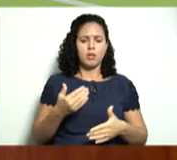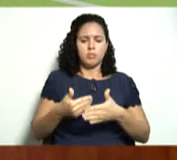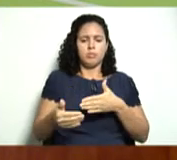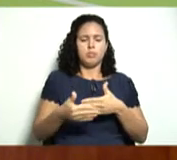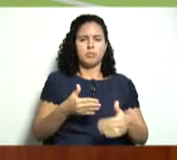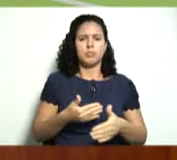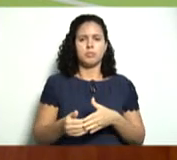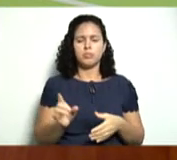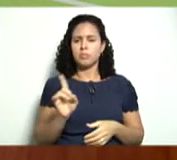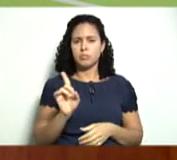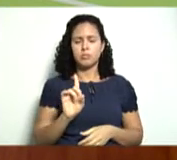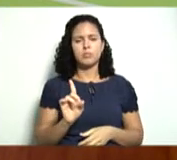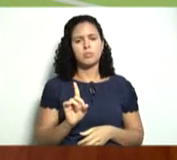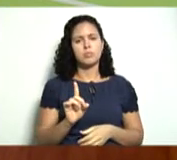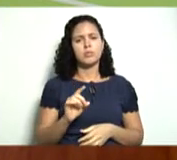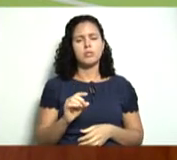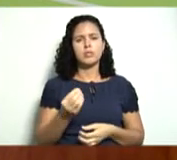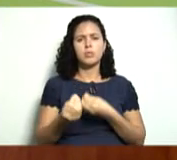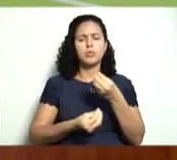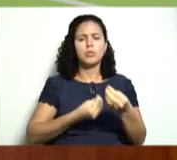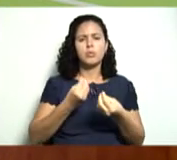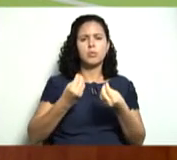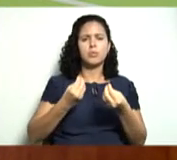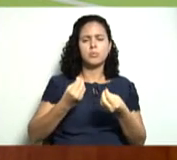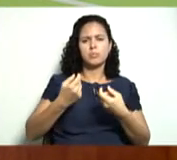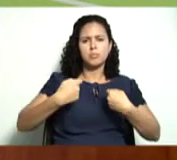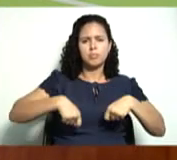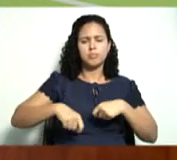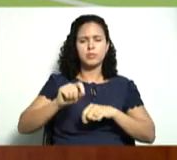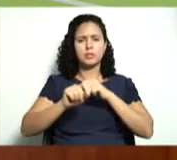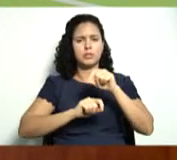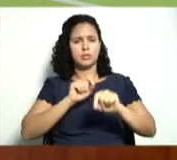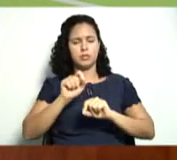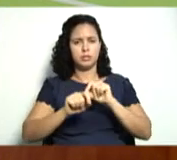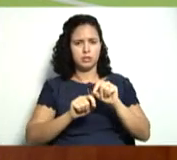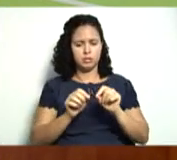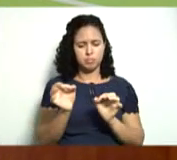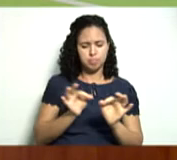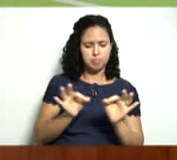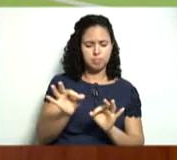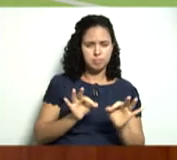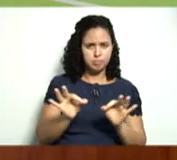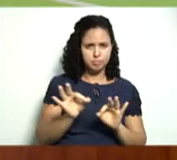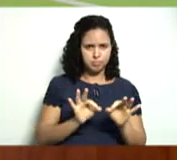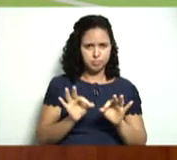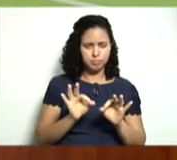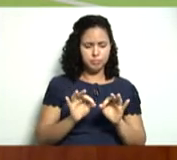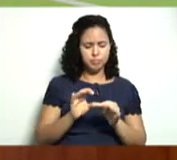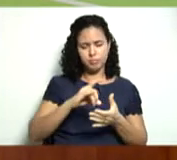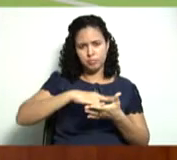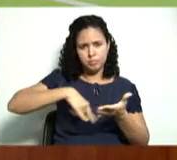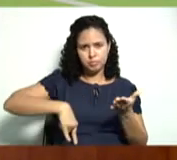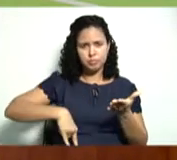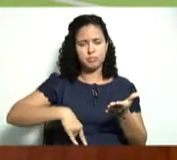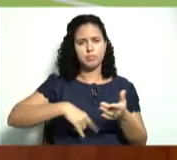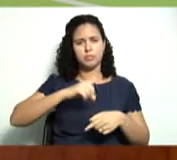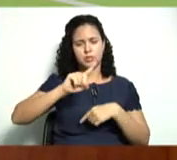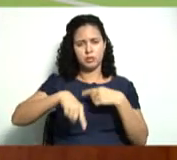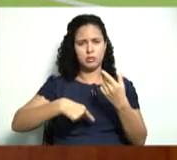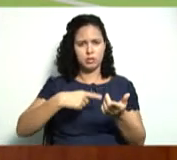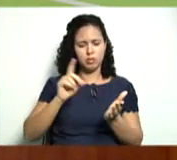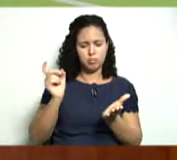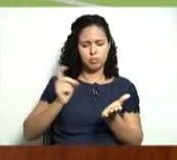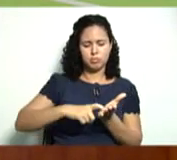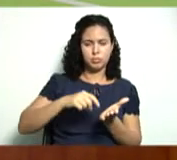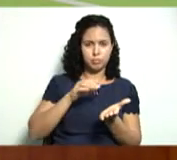aleatória você tem que saber quais são os comandos que você tem da forma que você vai organizar aquele documento para poder realizar uma impressão